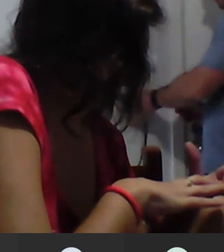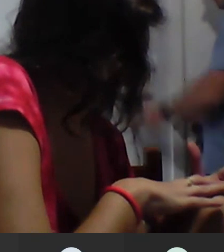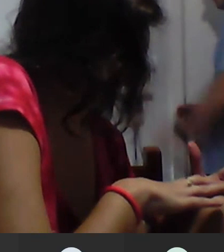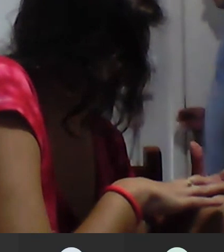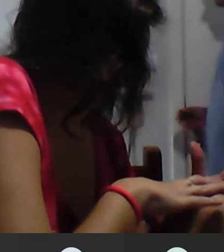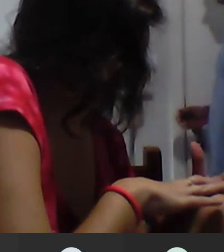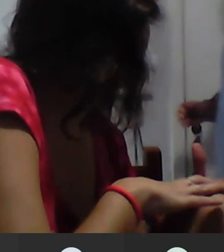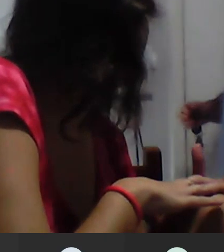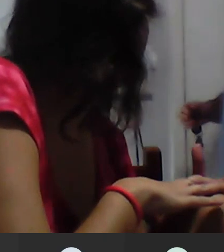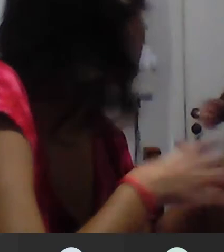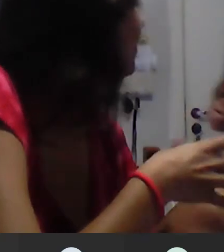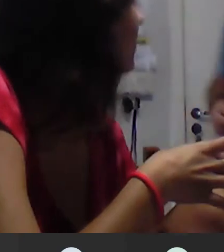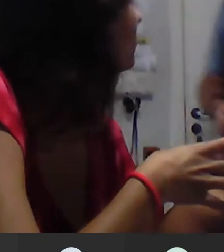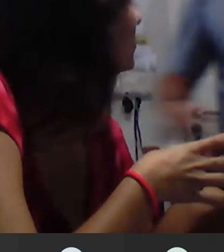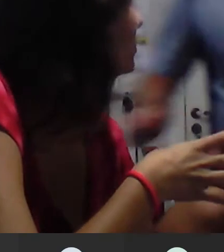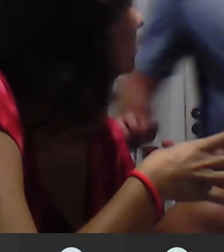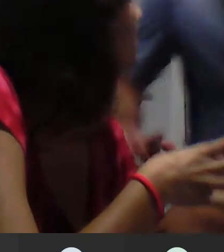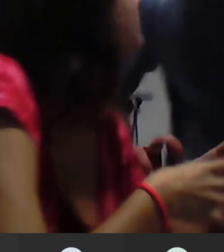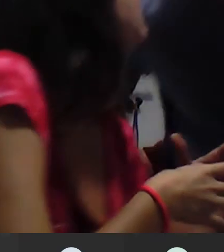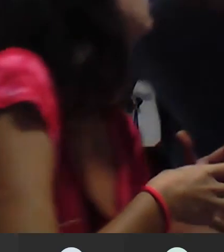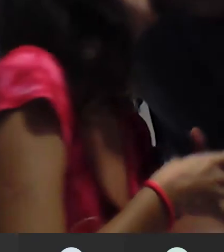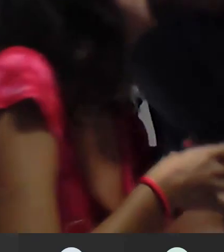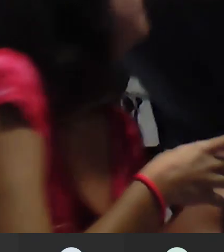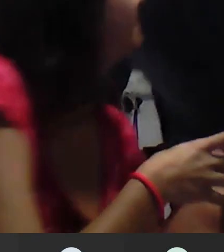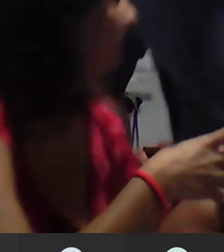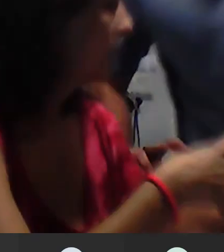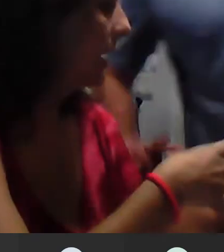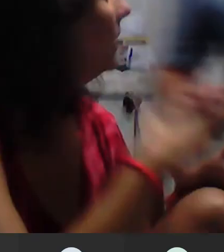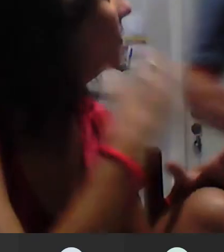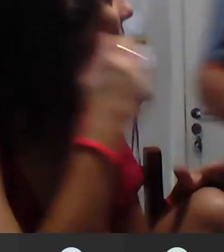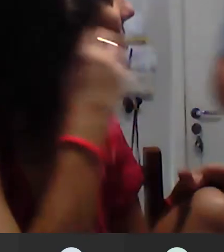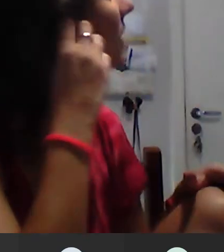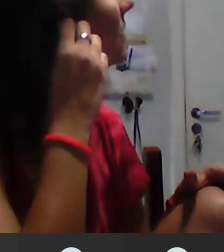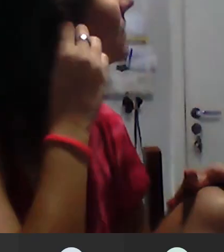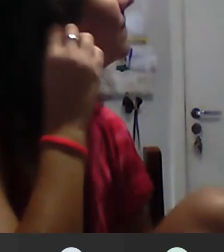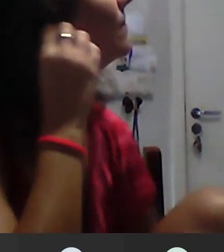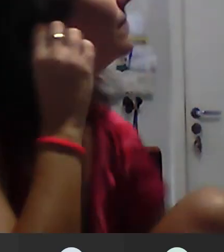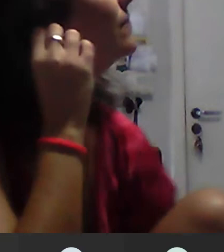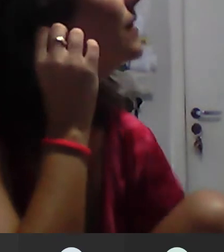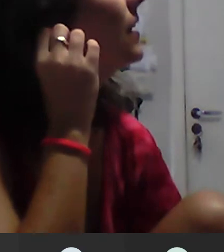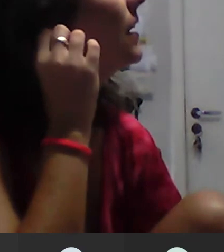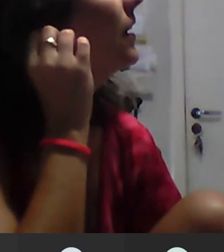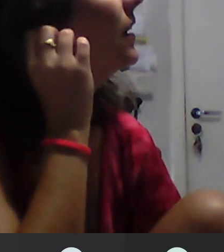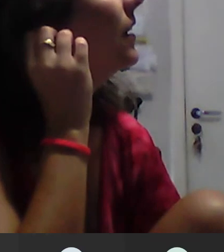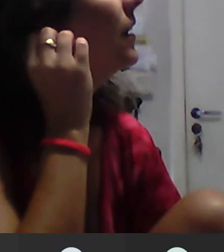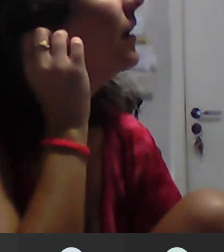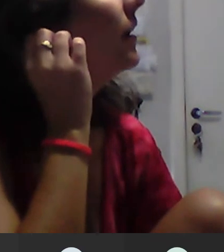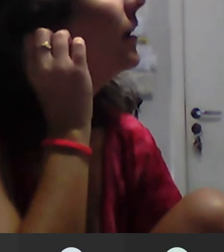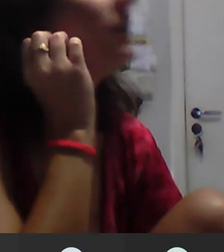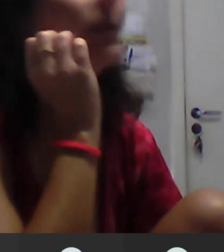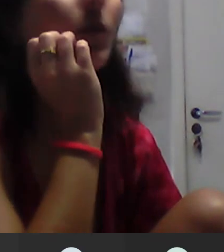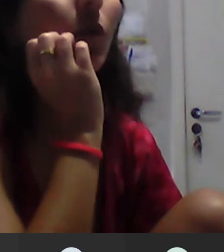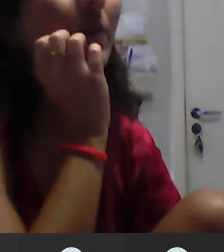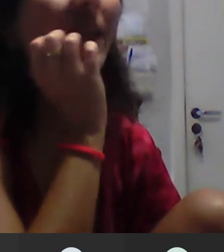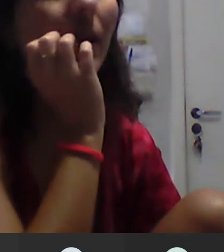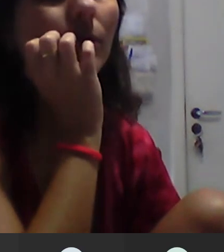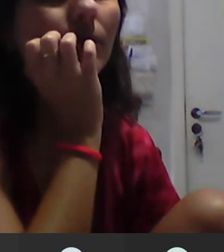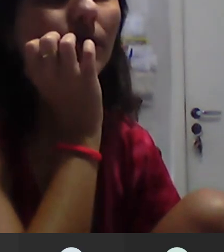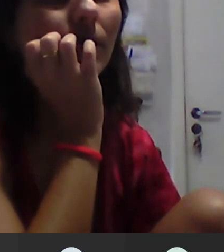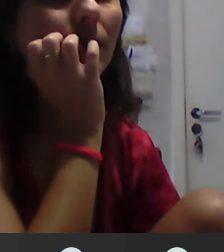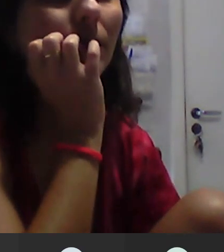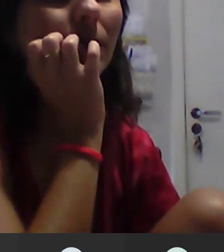em cada óleo é para a gente discutir, né, o caso de cada